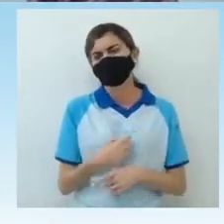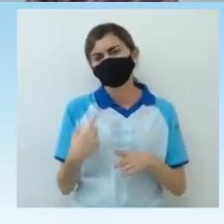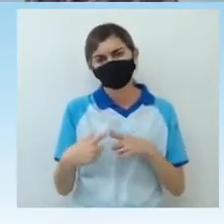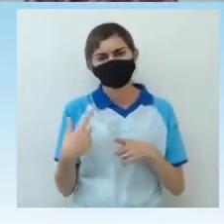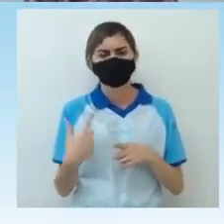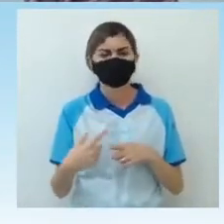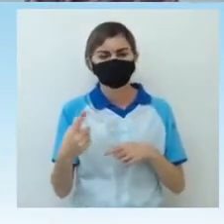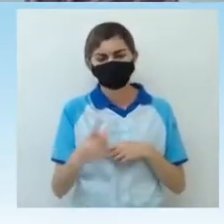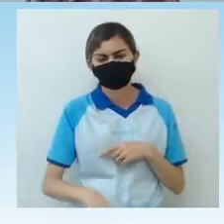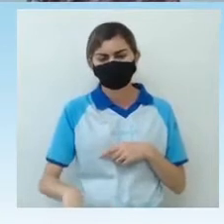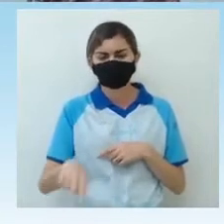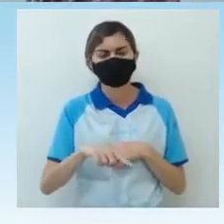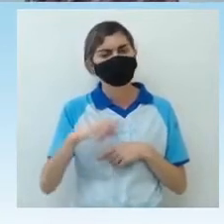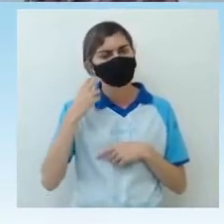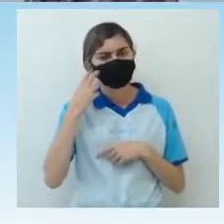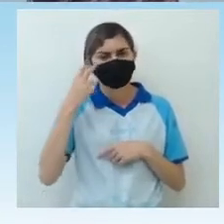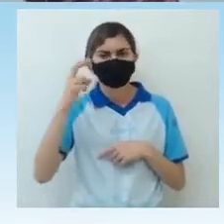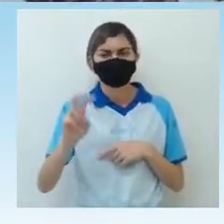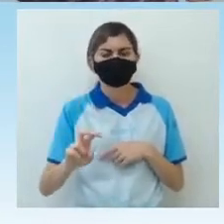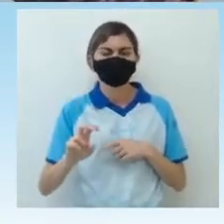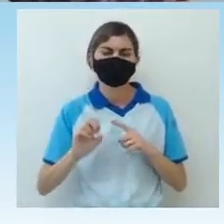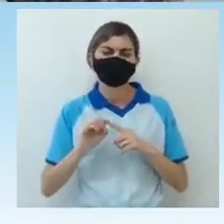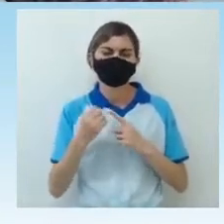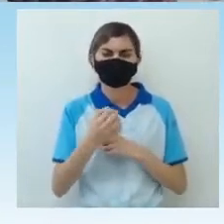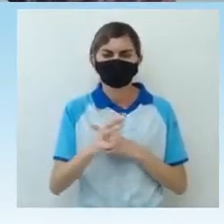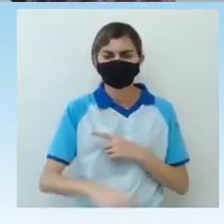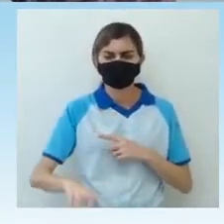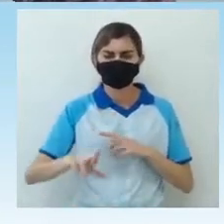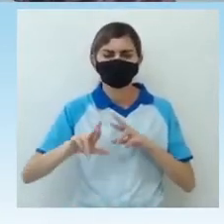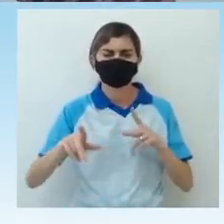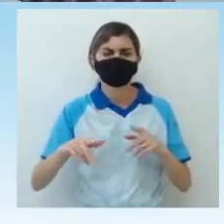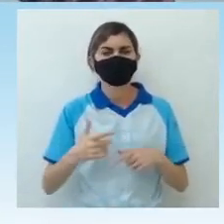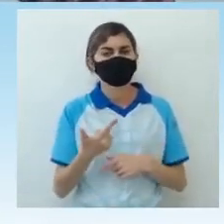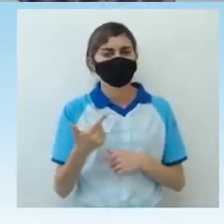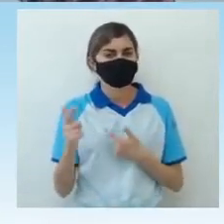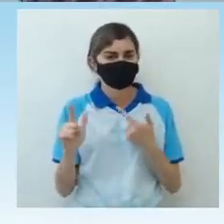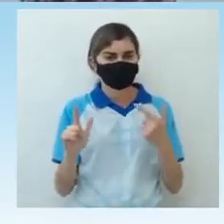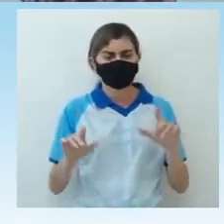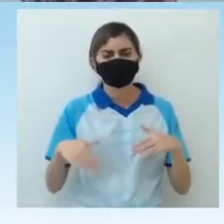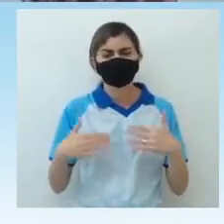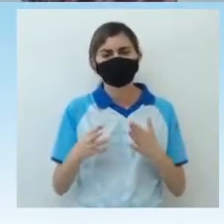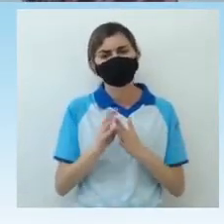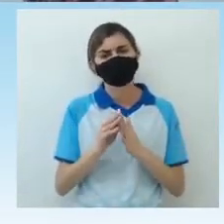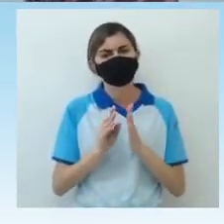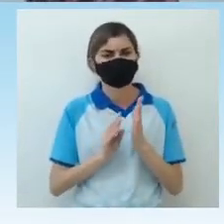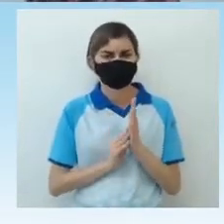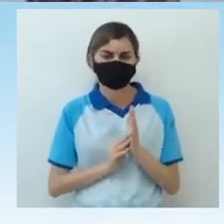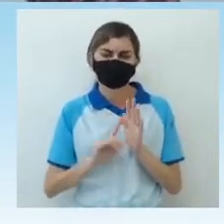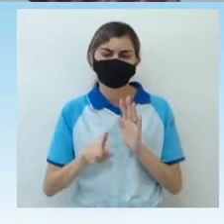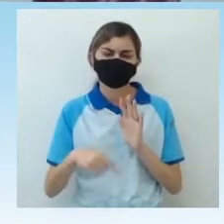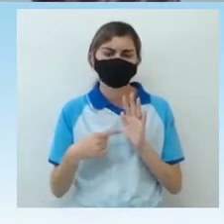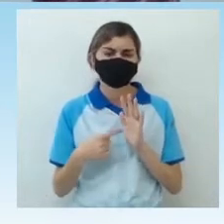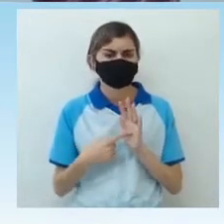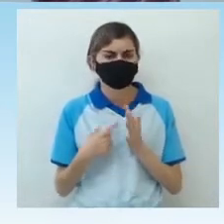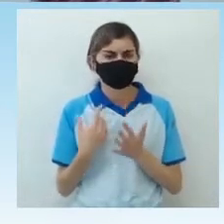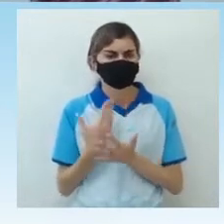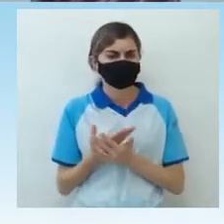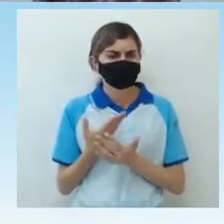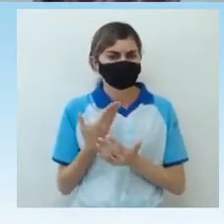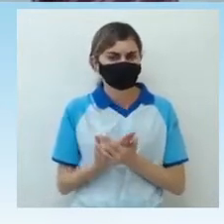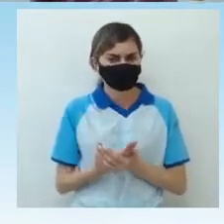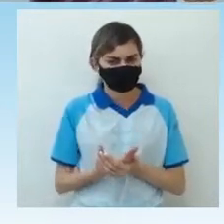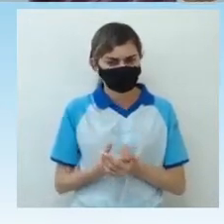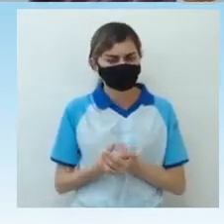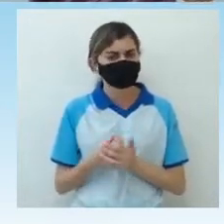a nossa cultura, a nossa sociedade difere de outras, quais são esses elementos. Tudo isso é objeto de estudo dessa ciência